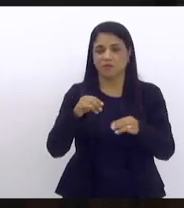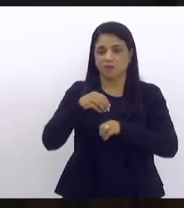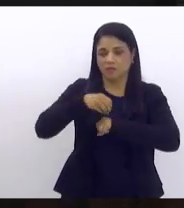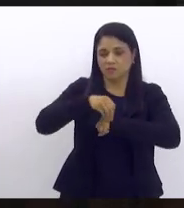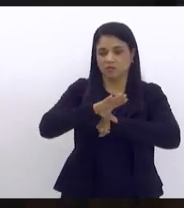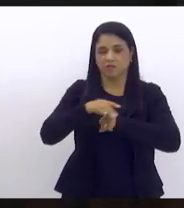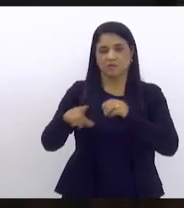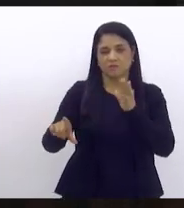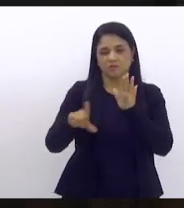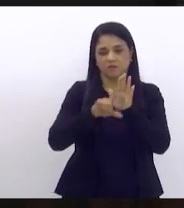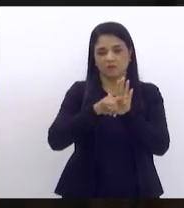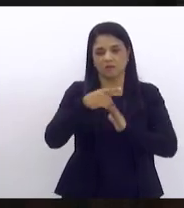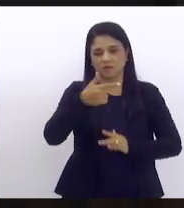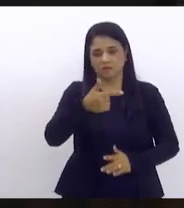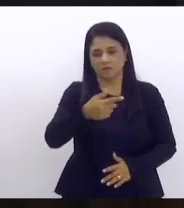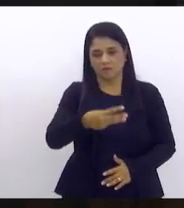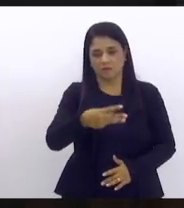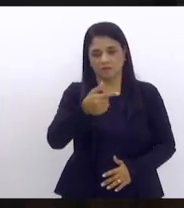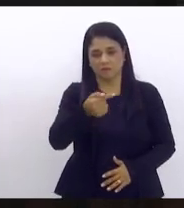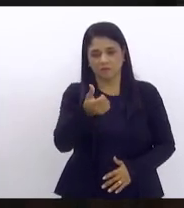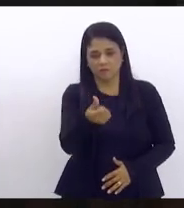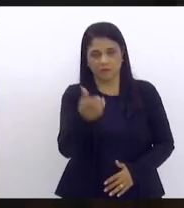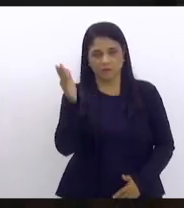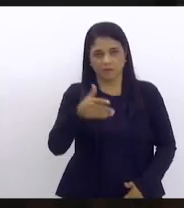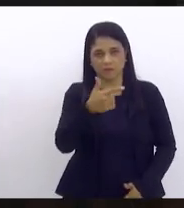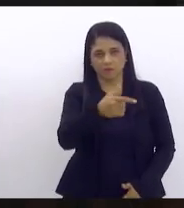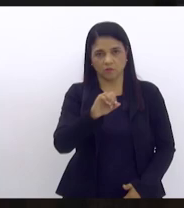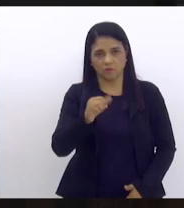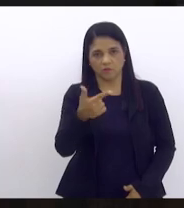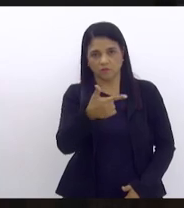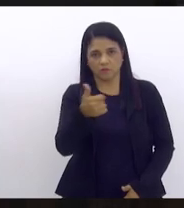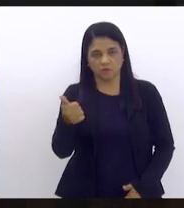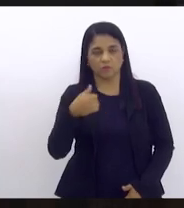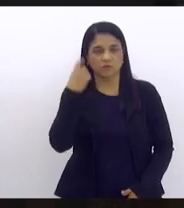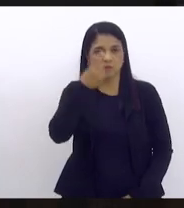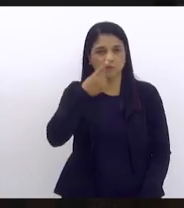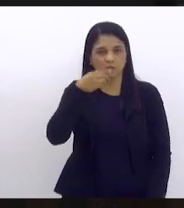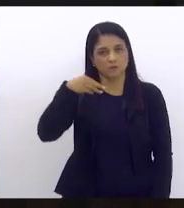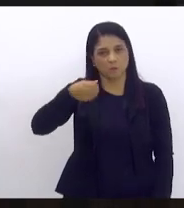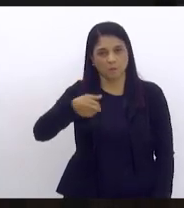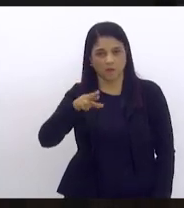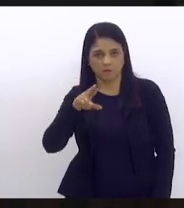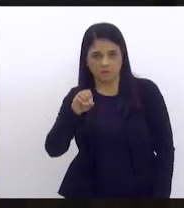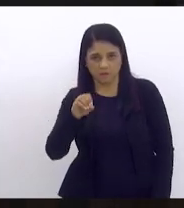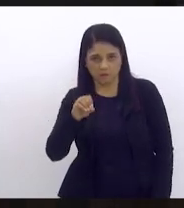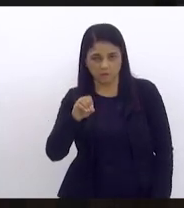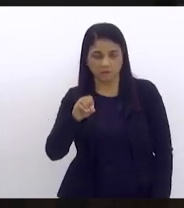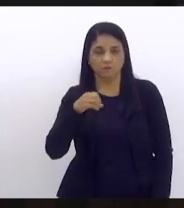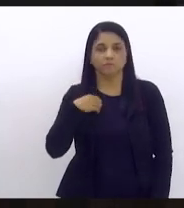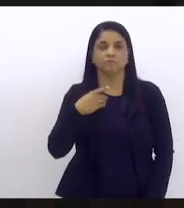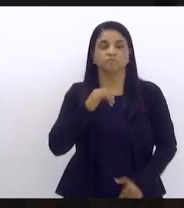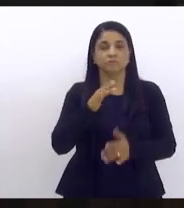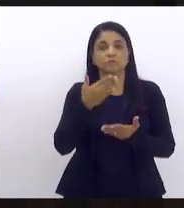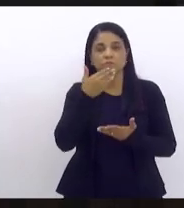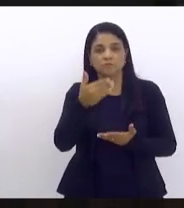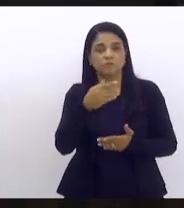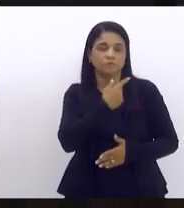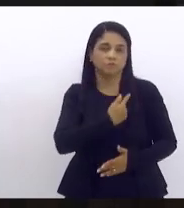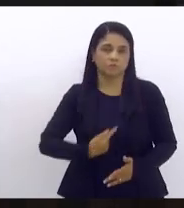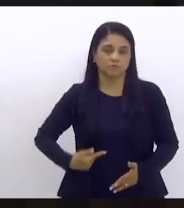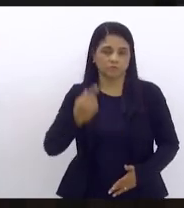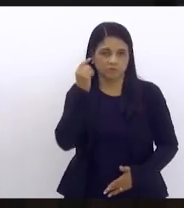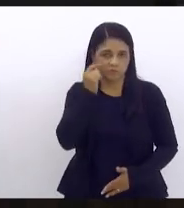indicação legislativa número 376/2021, de autoria do deputado Marcelo Dino, que solicita ao excelentíssimo